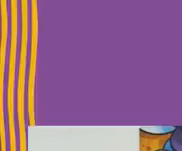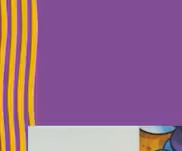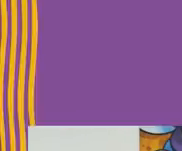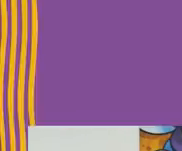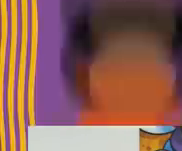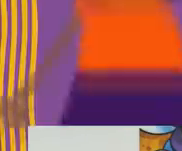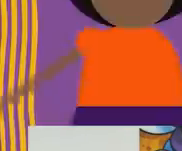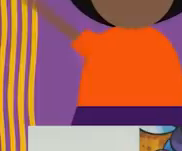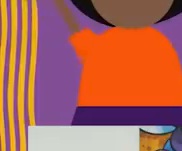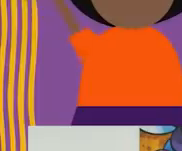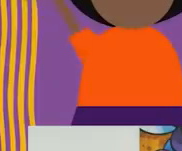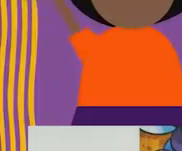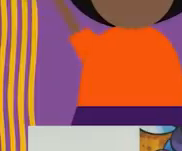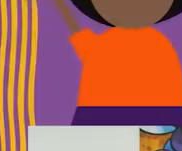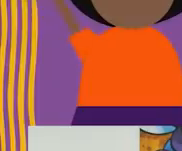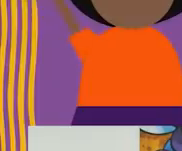Caribe.